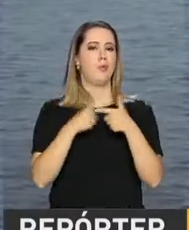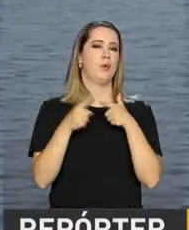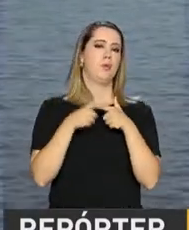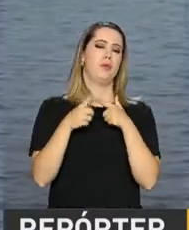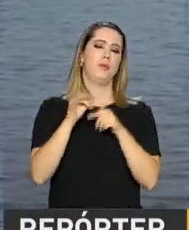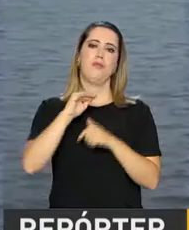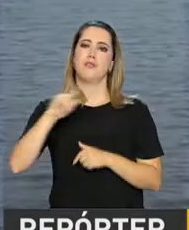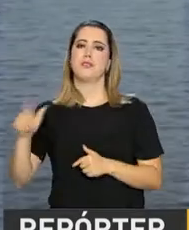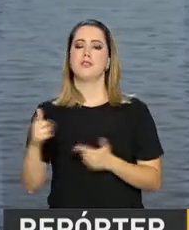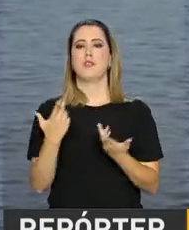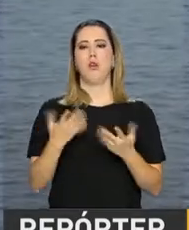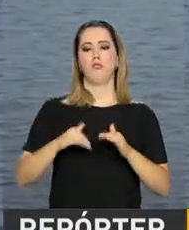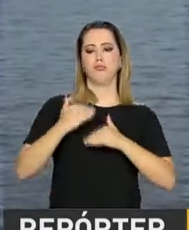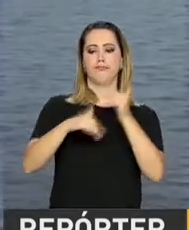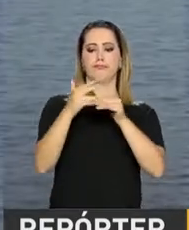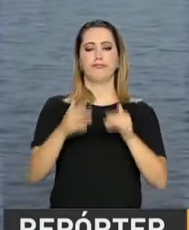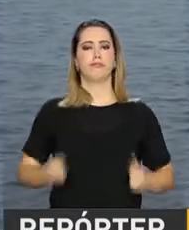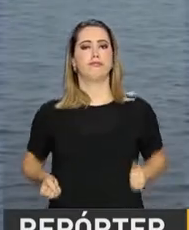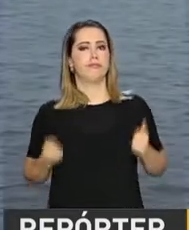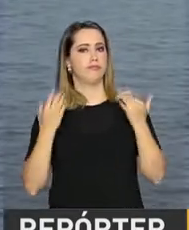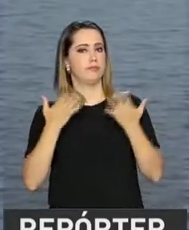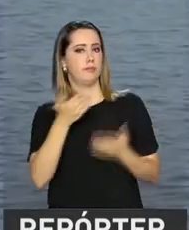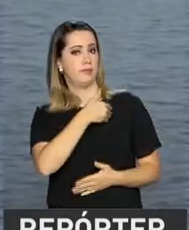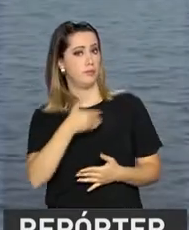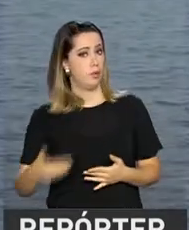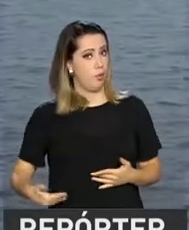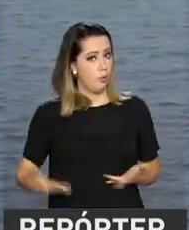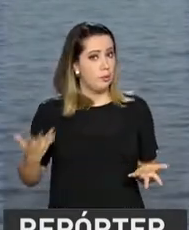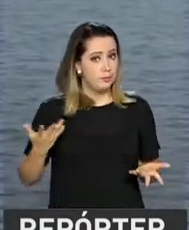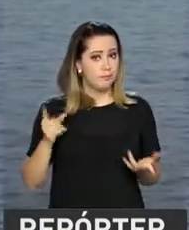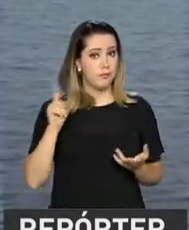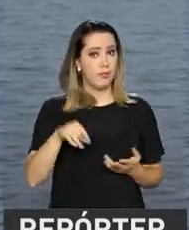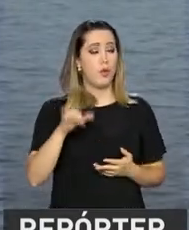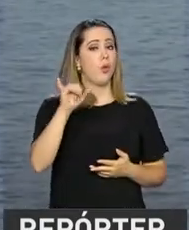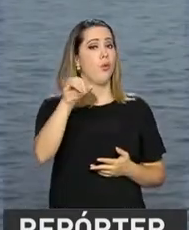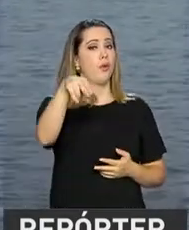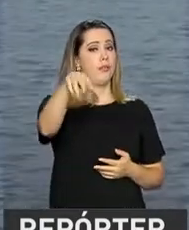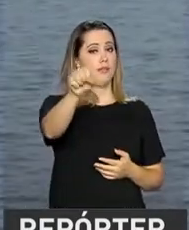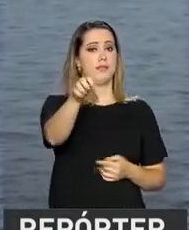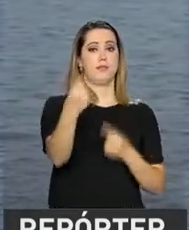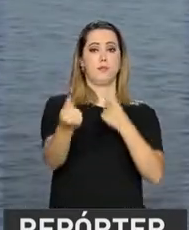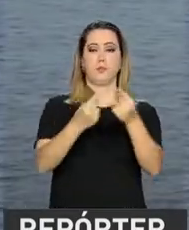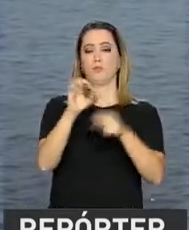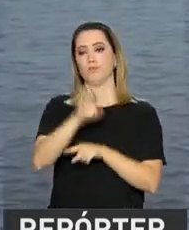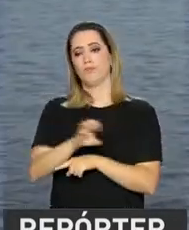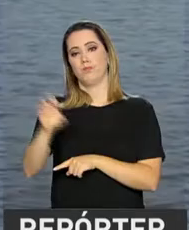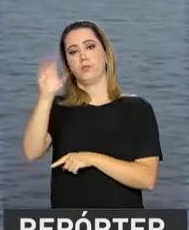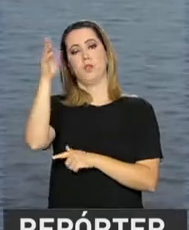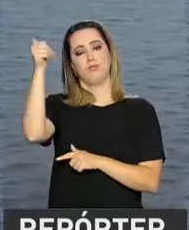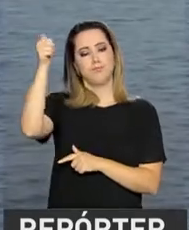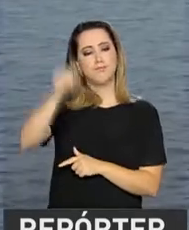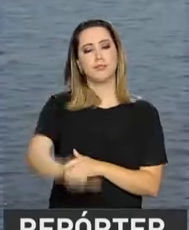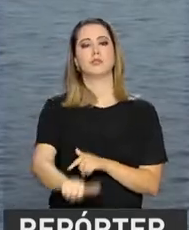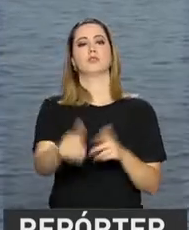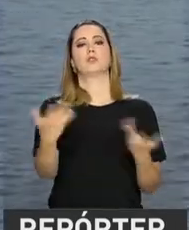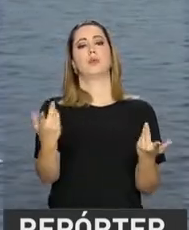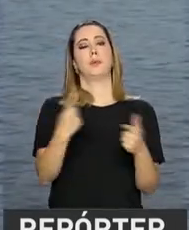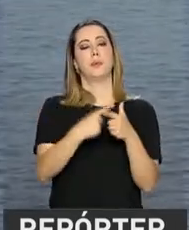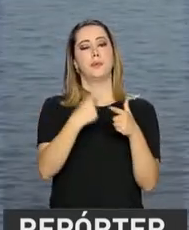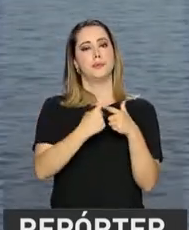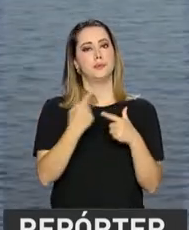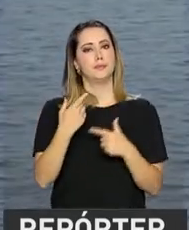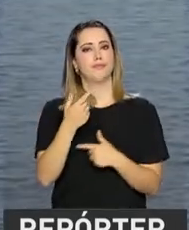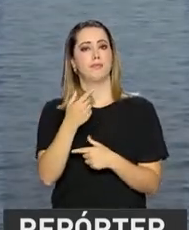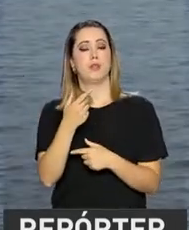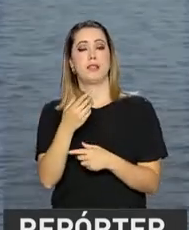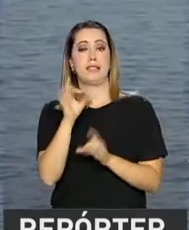com o aumento dos gastos públicos o estudo mostra que a previdência dos estados por exemplo vive um momento crítico em especial o rio